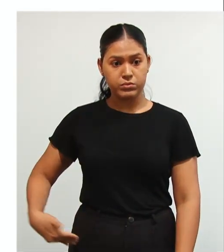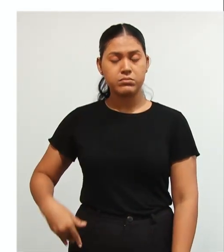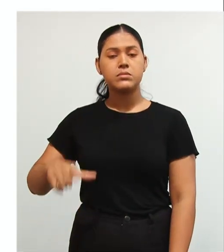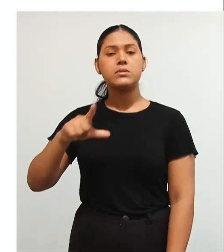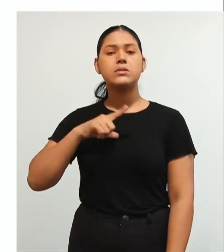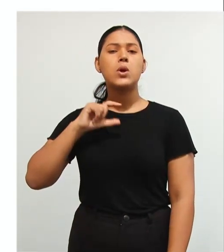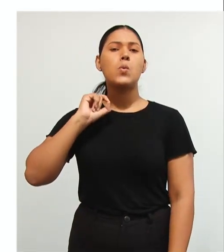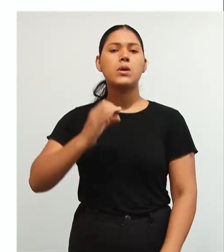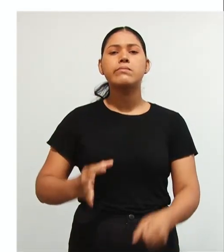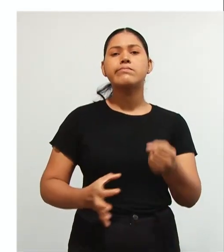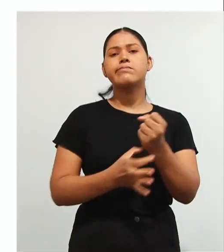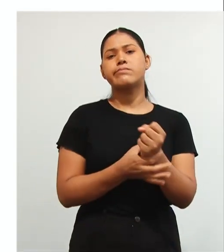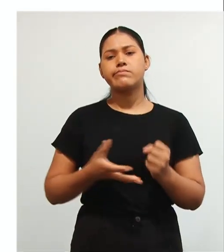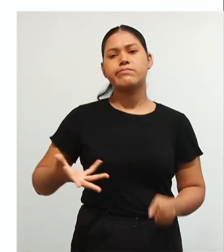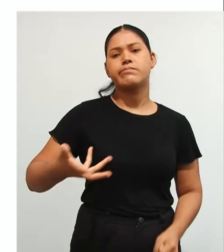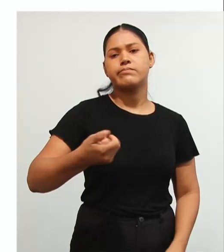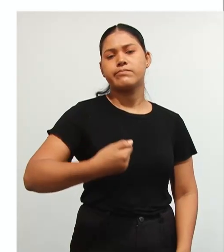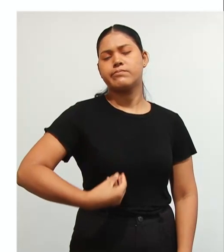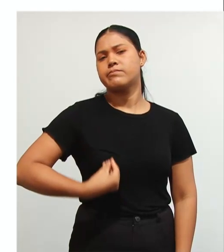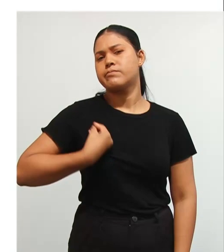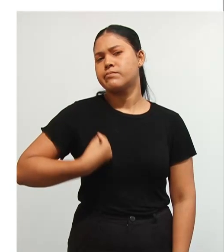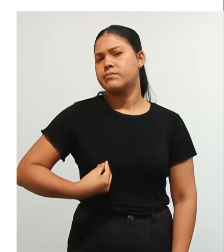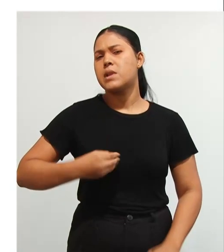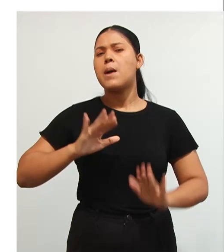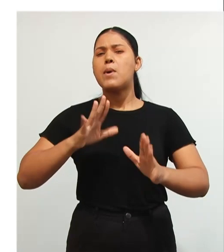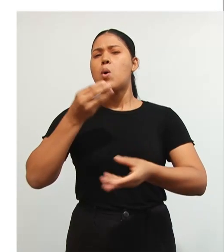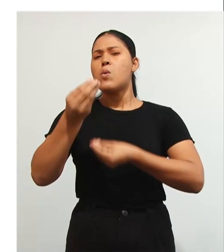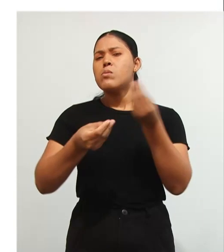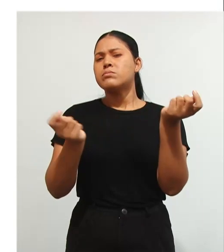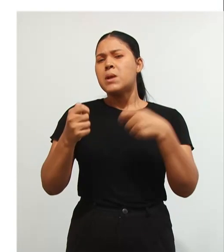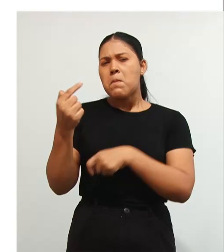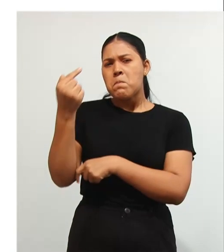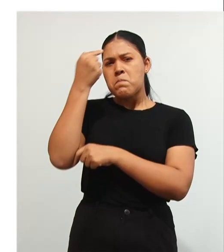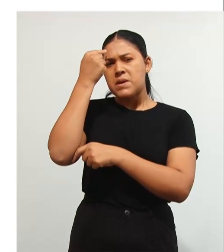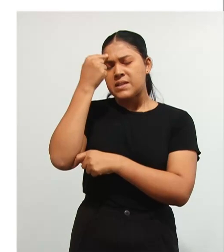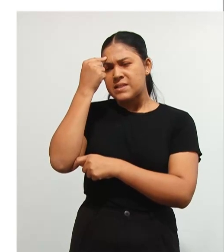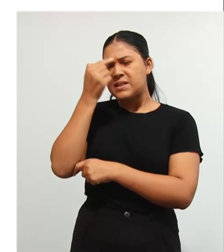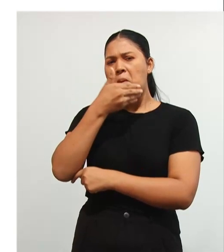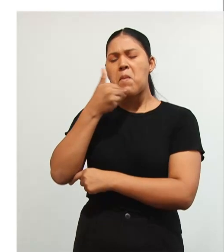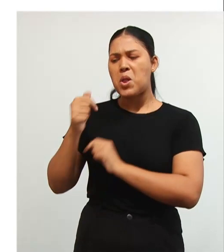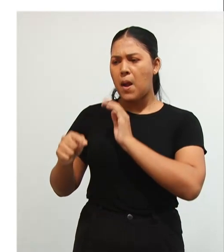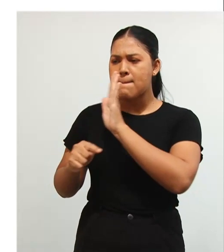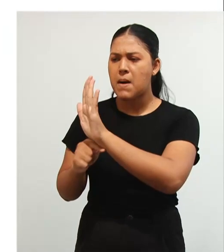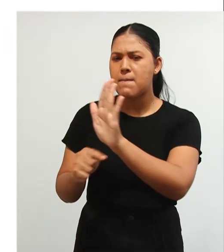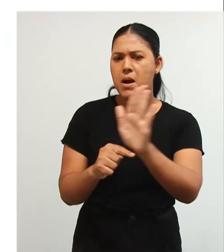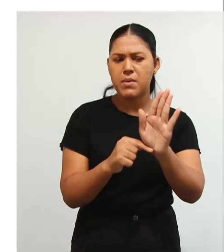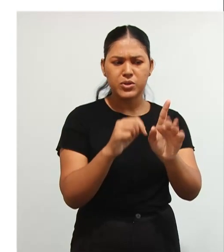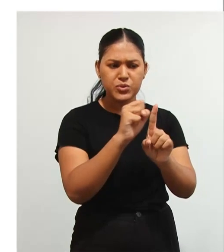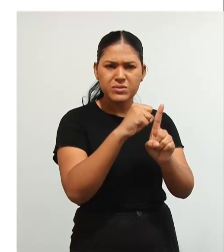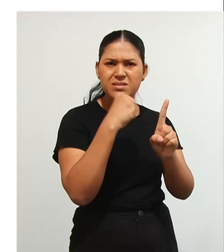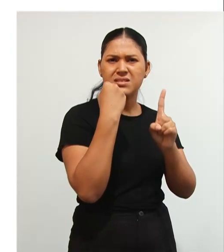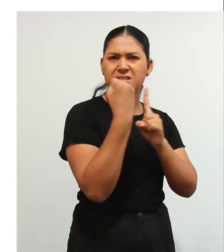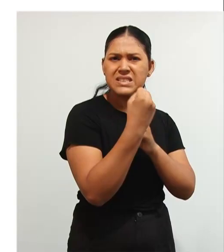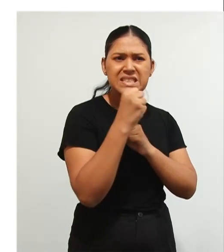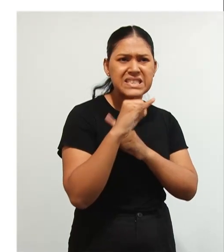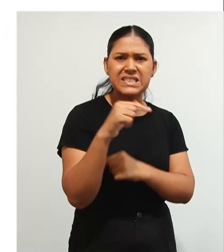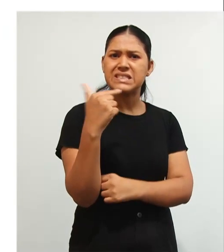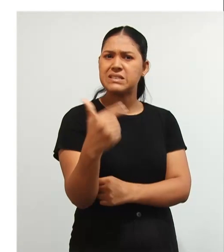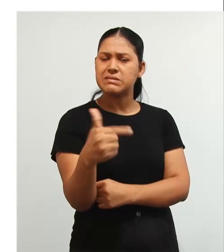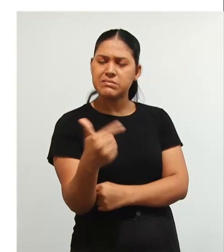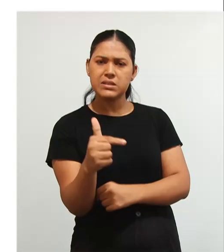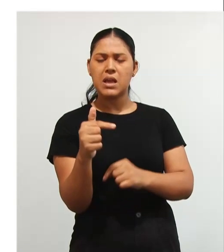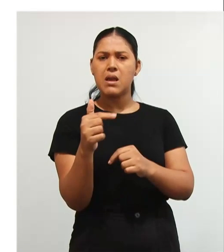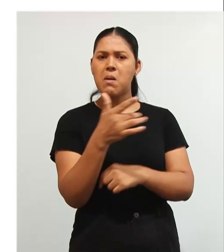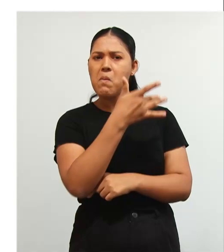outros serviços públicos. Como pensar em suprir a população de serviços básicos de qualidade sem servidores públicos? Como